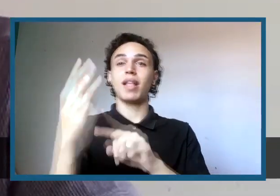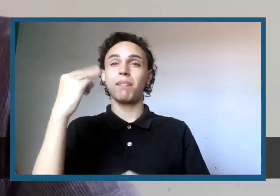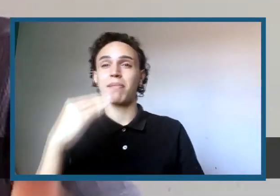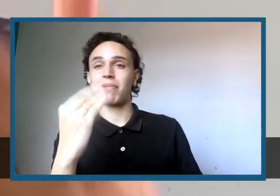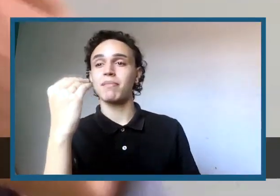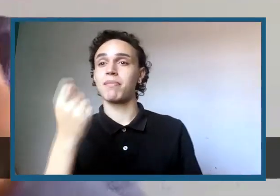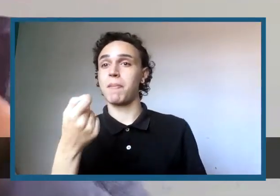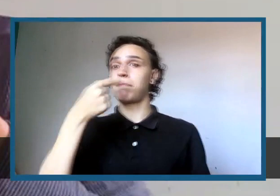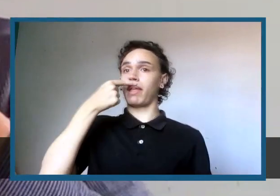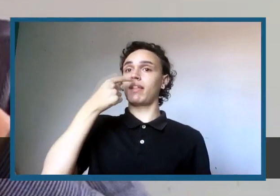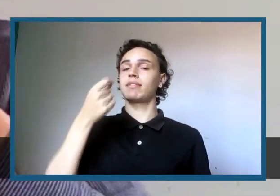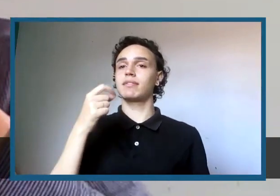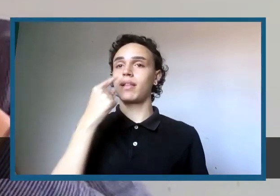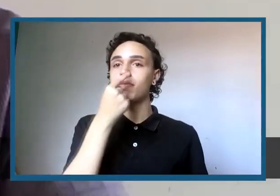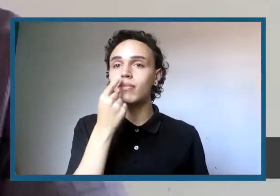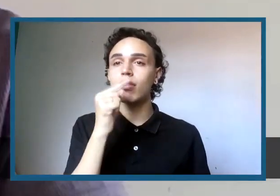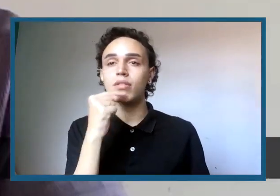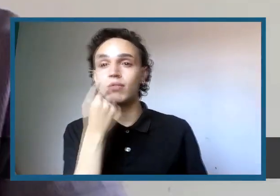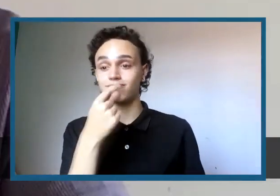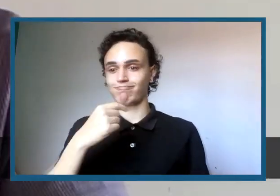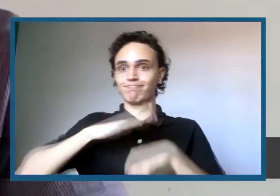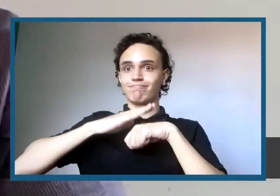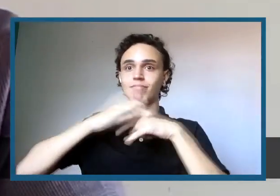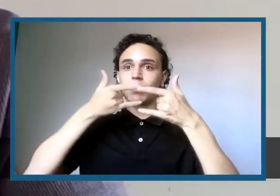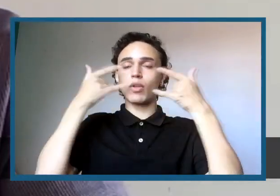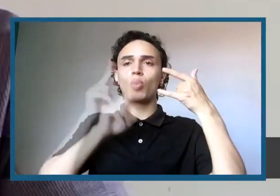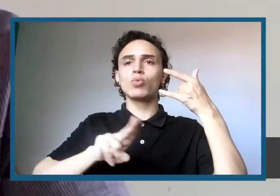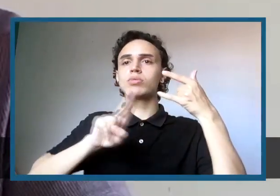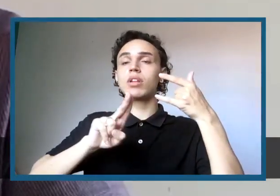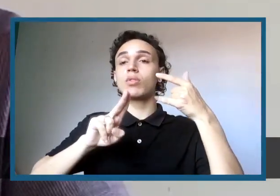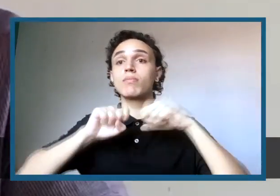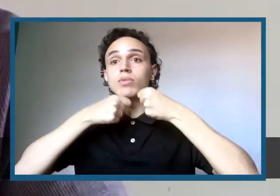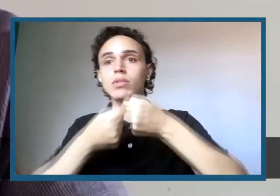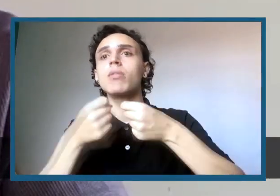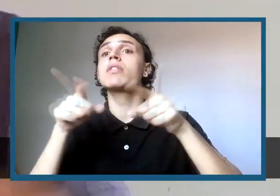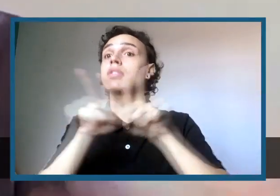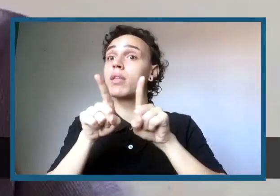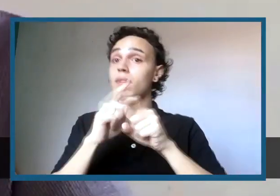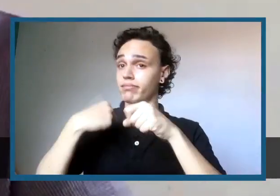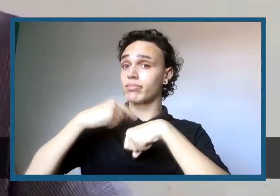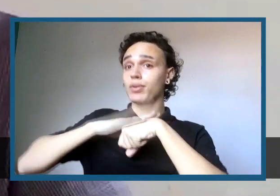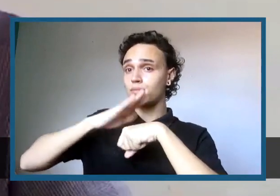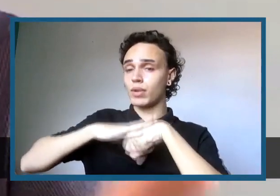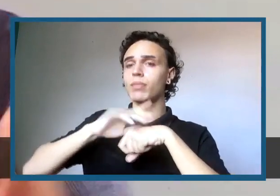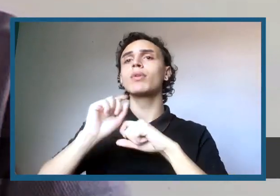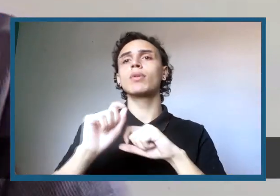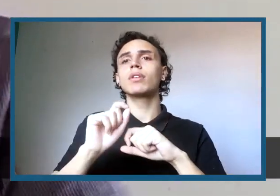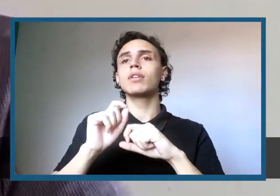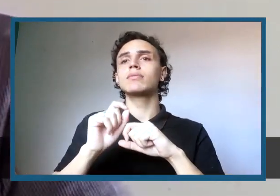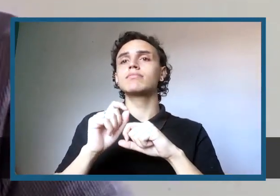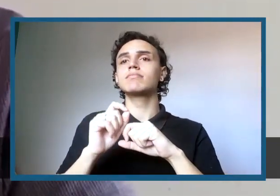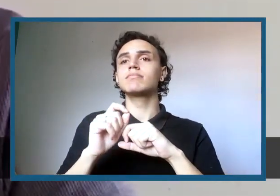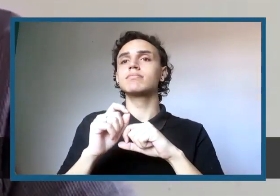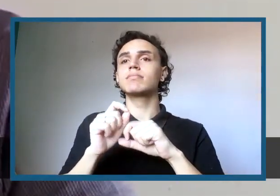umidade, sobretudo, de quem está usando. Esse tipo de toalha é possível de lavar e utilizar novamente. E isso mesmo no